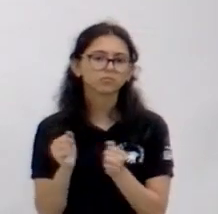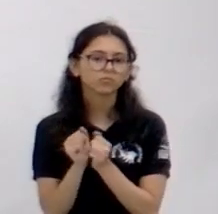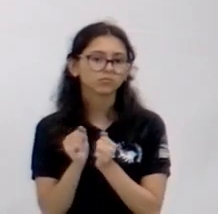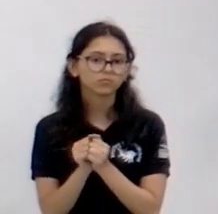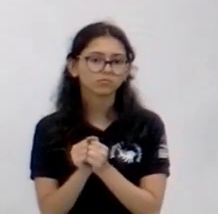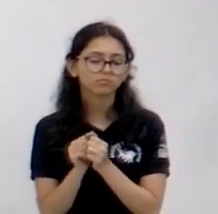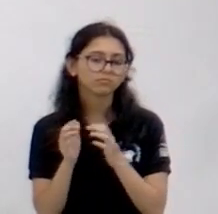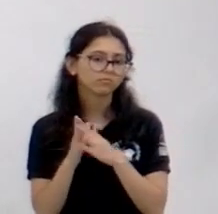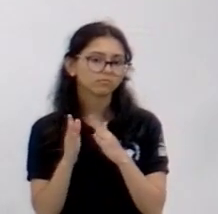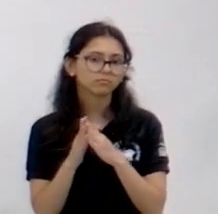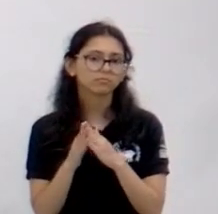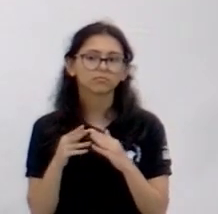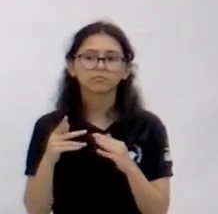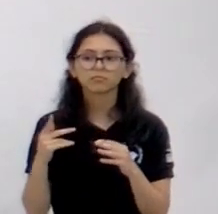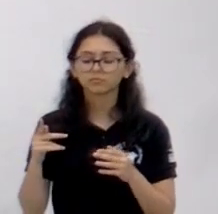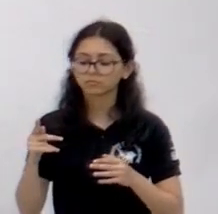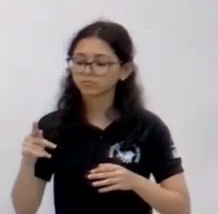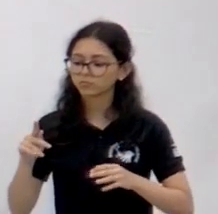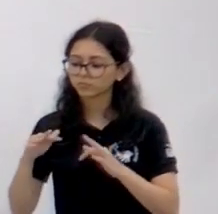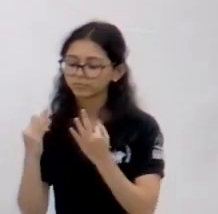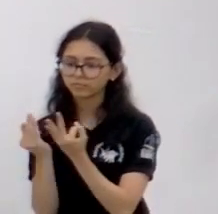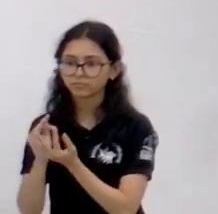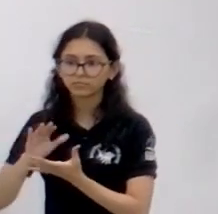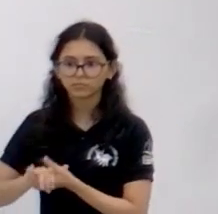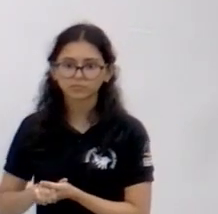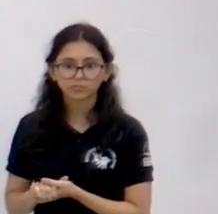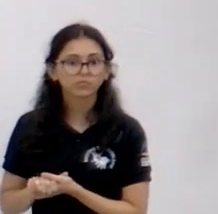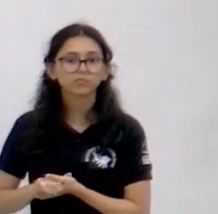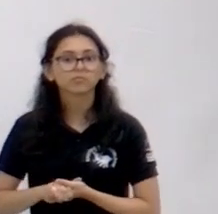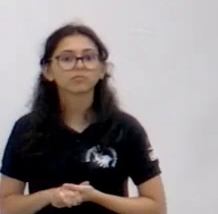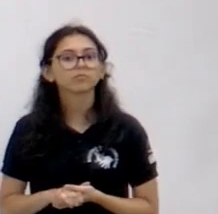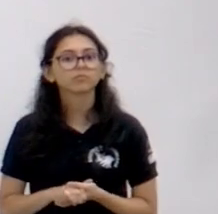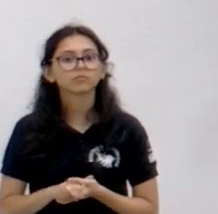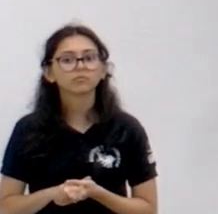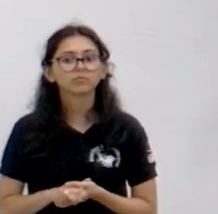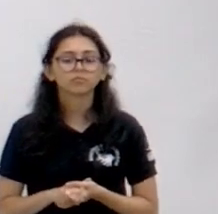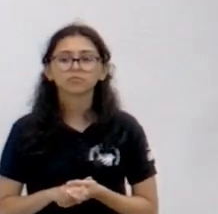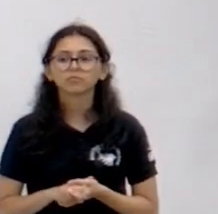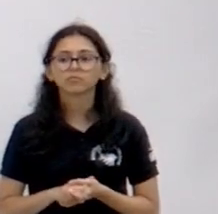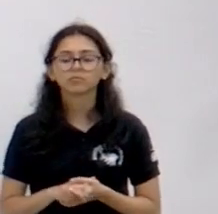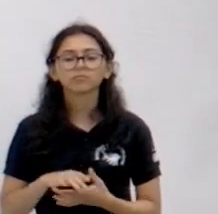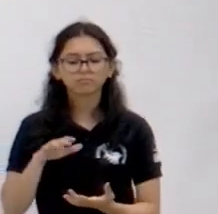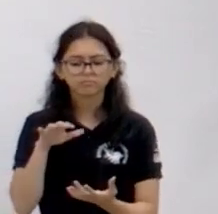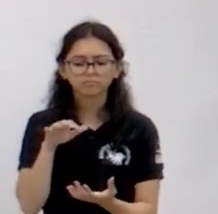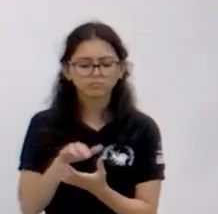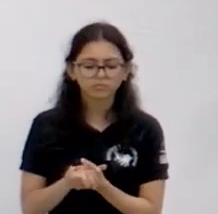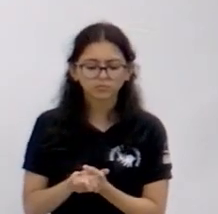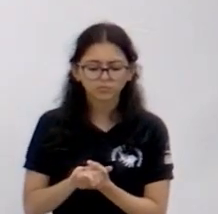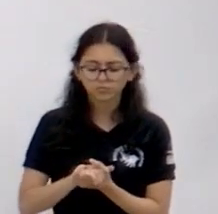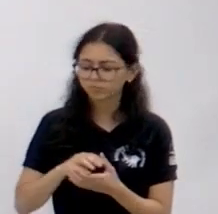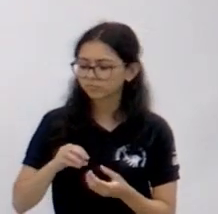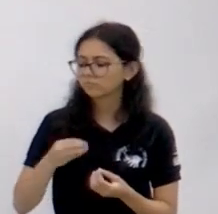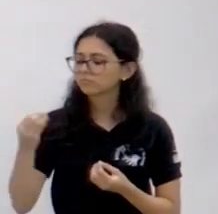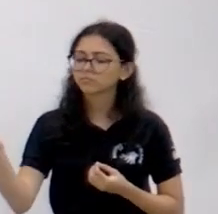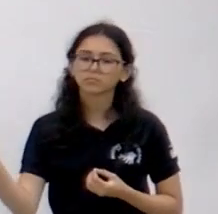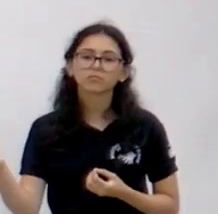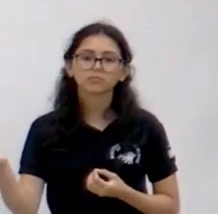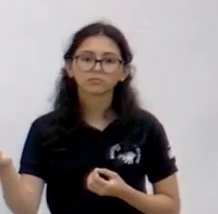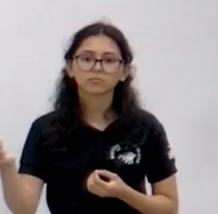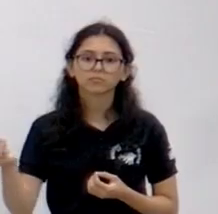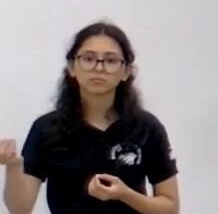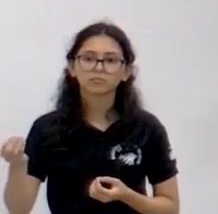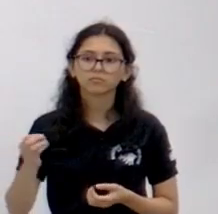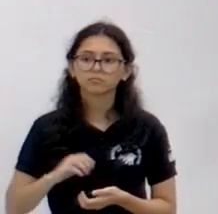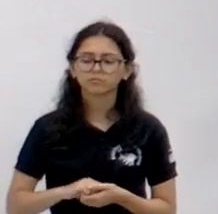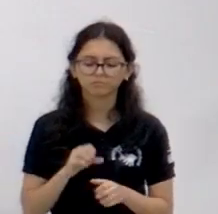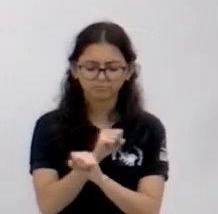não gosta dela, eu vou resolver dar a sua esposa para o seu melhor amigo, mas você pode ficar com a minha outra filha. Sansão